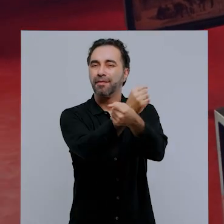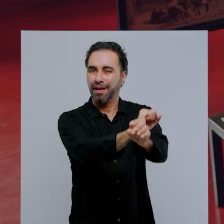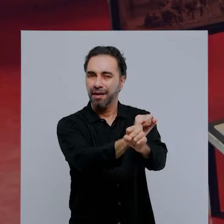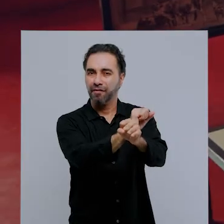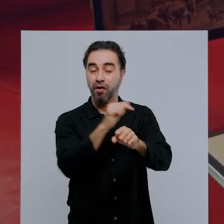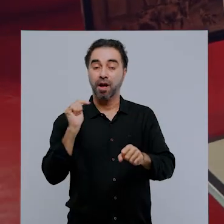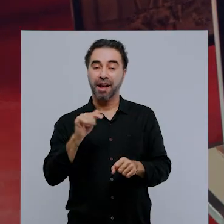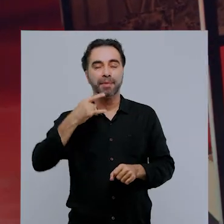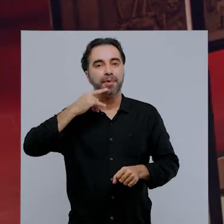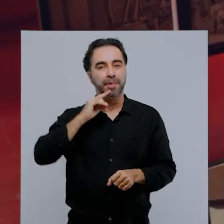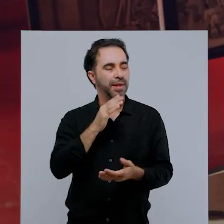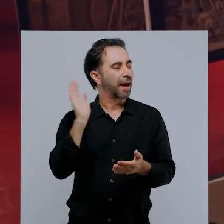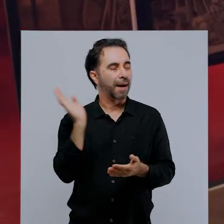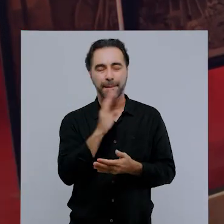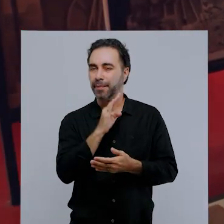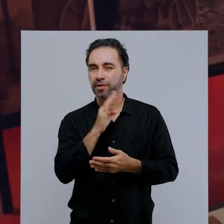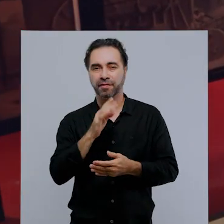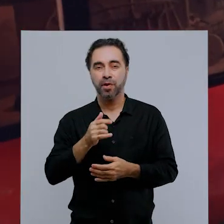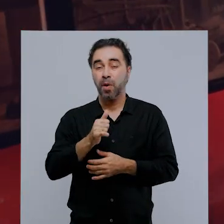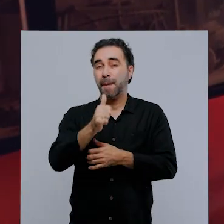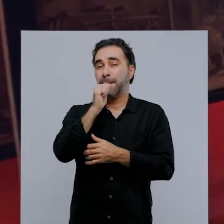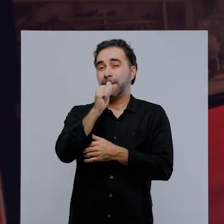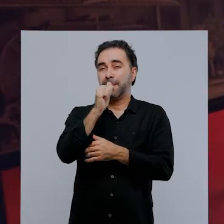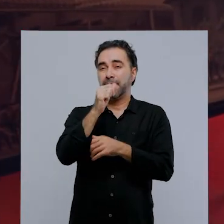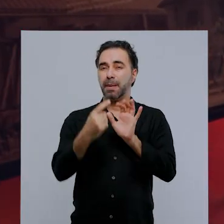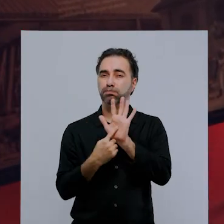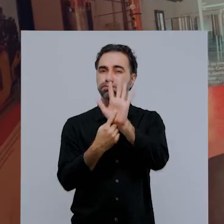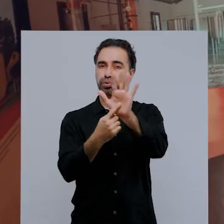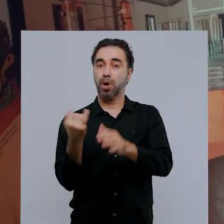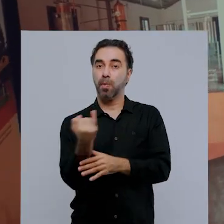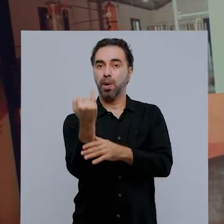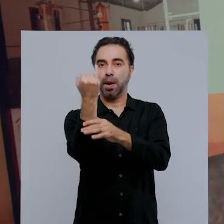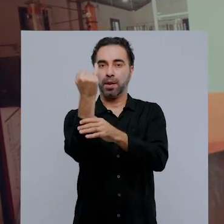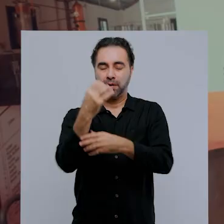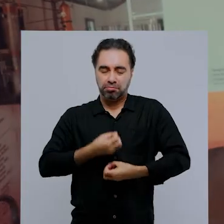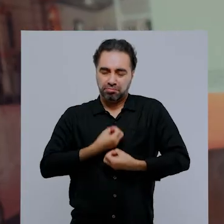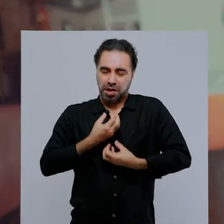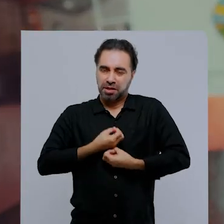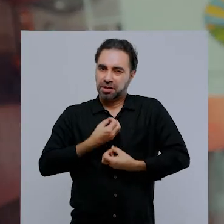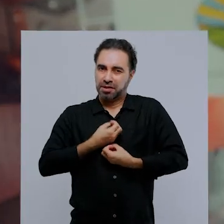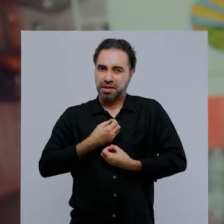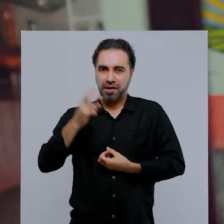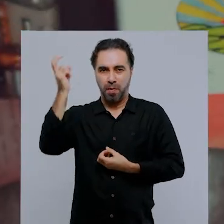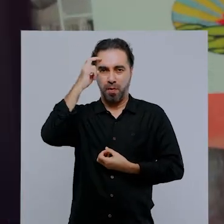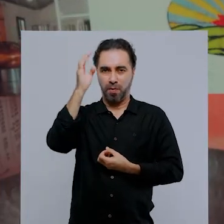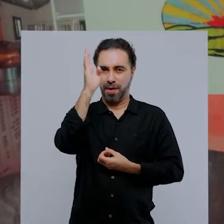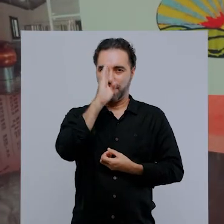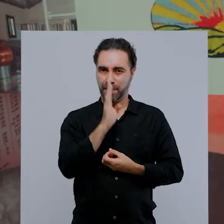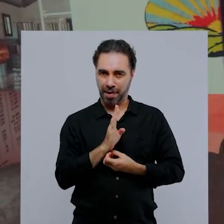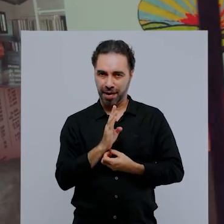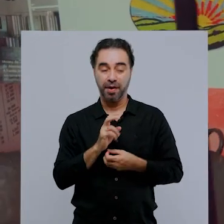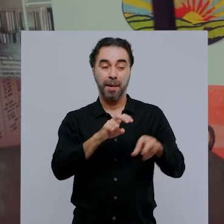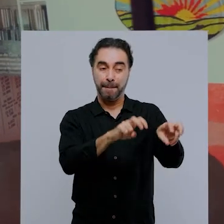cachaça rapidamente se tornou uma bebida icônica, representando a essência da cultura popular e rural do Brasil. Ao longo